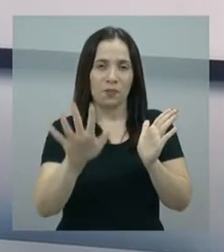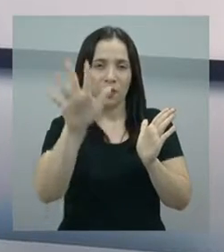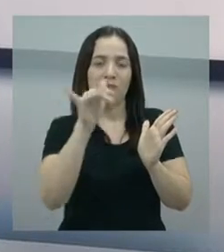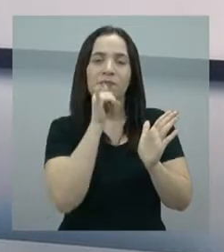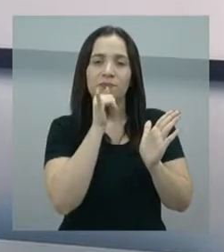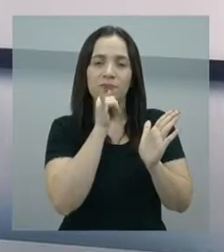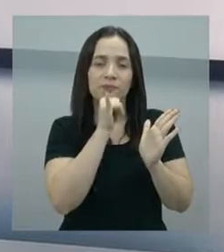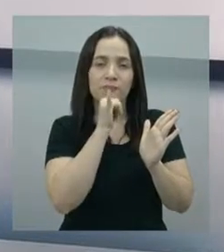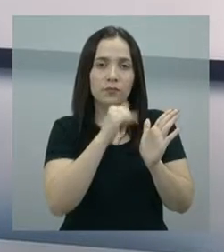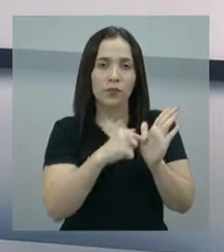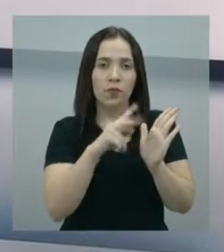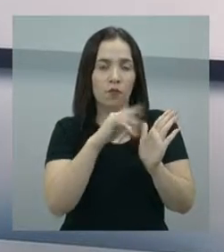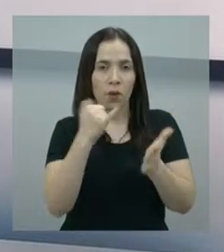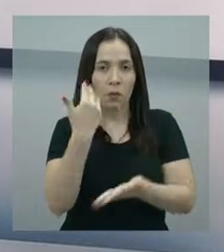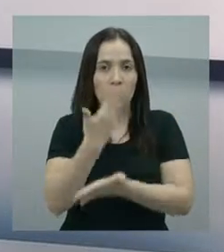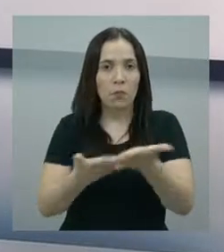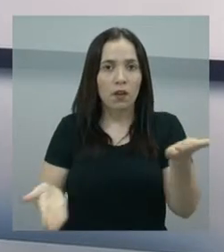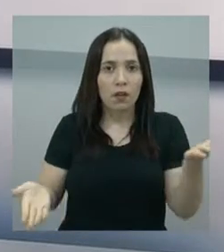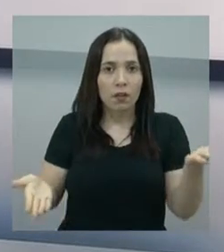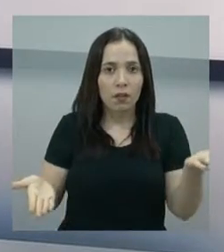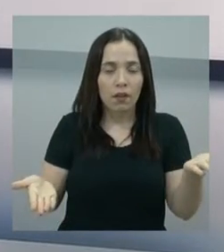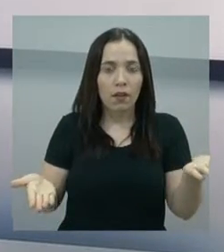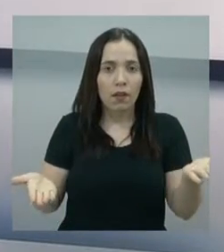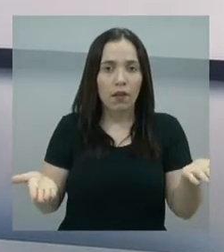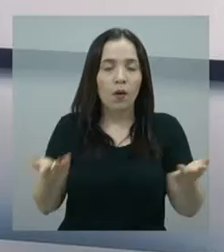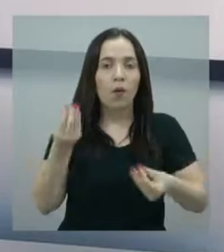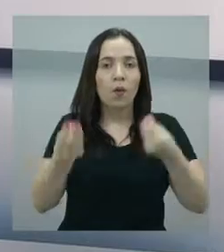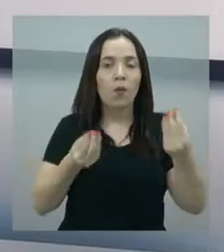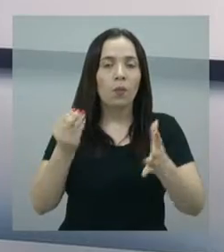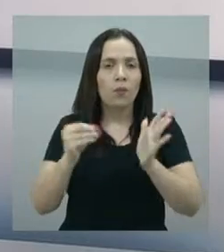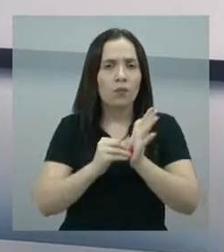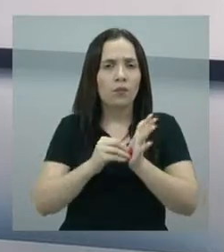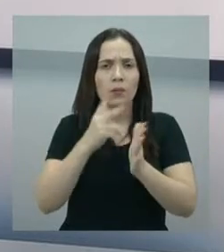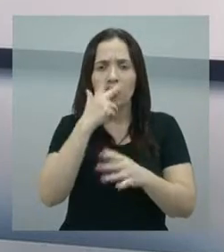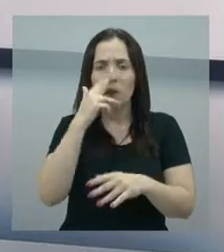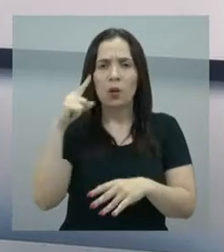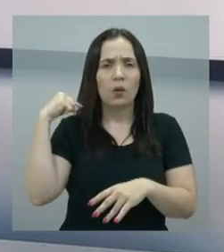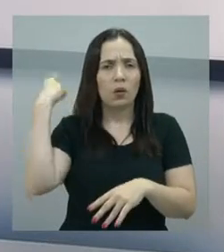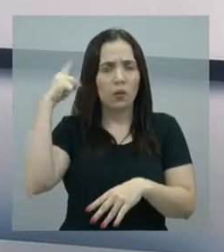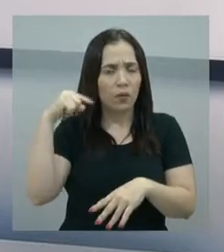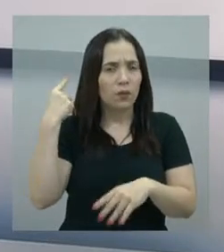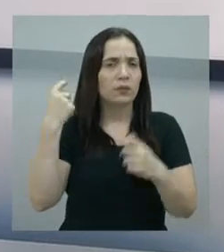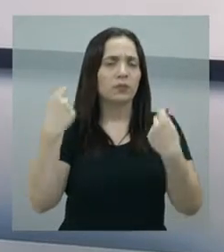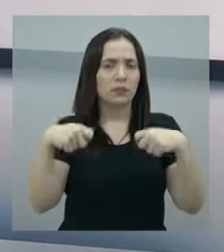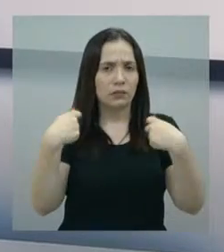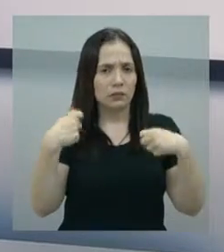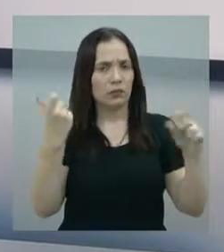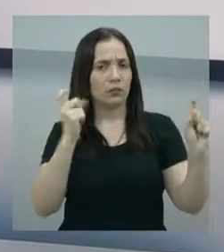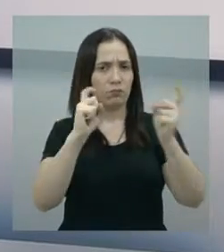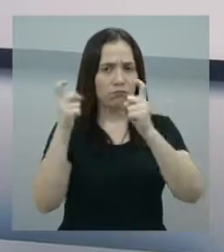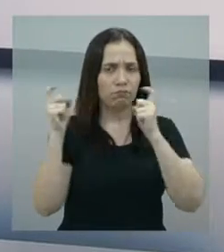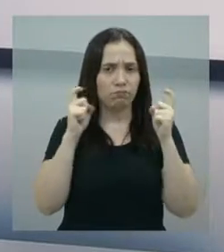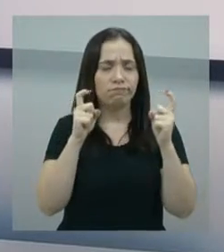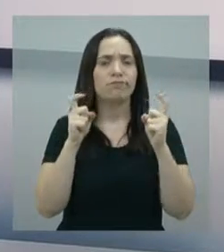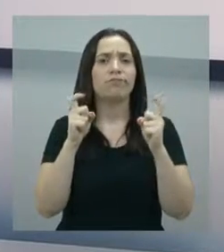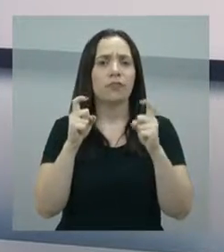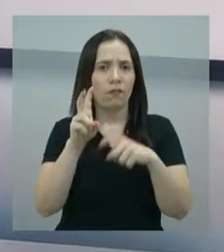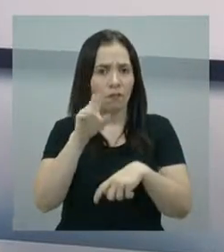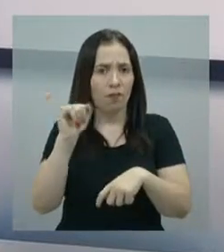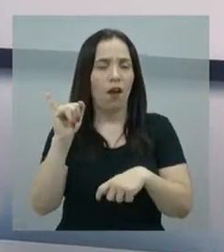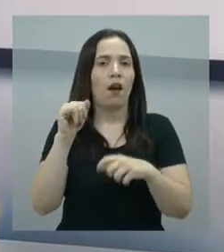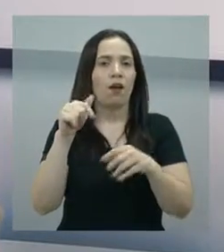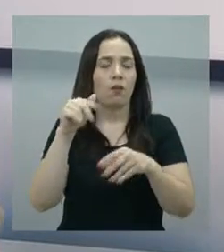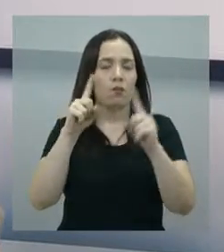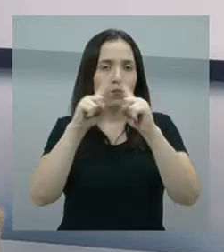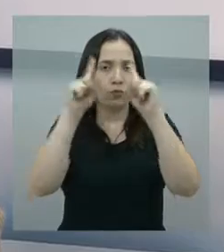Ceará. Ele vai perder a cidadania dele? Quer dizer, é uma loucura, é preciso ser discutido isso, não sei como é que vai ser. Isso é um pacote que está chegando no Congresso,